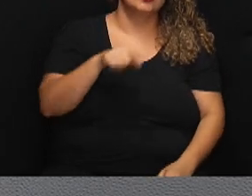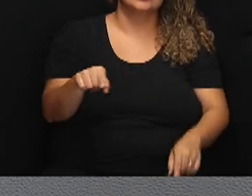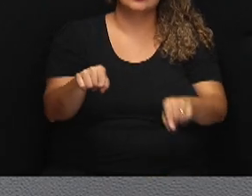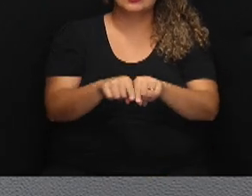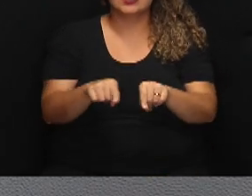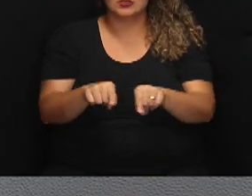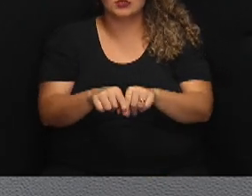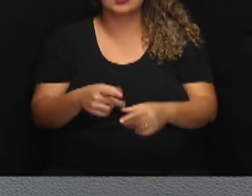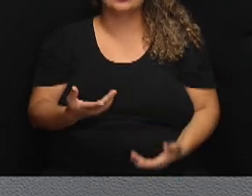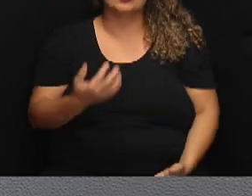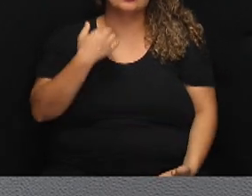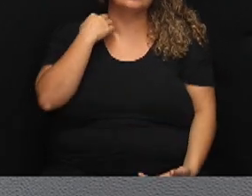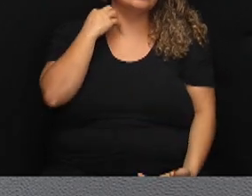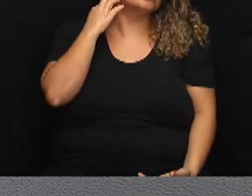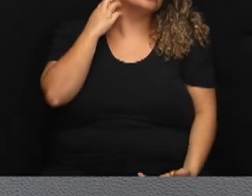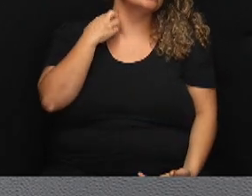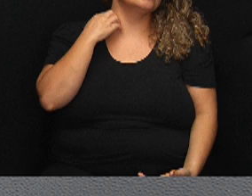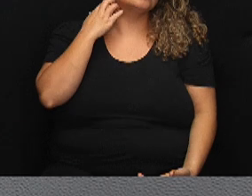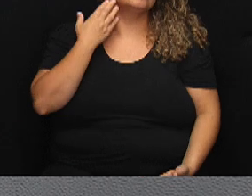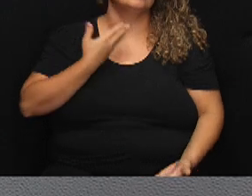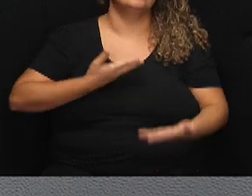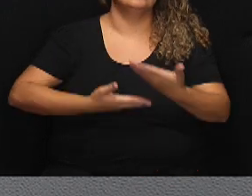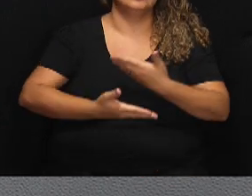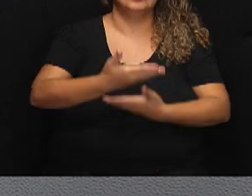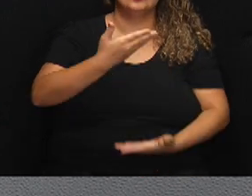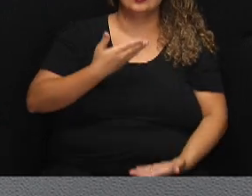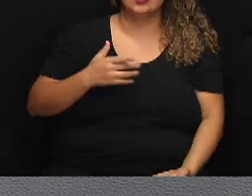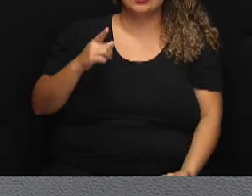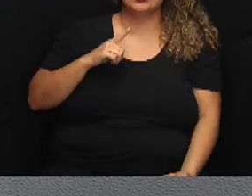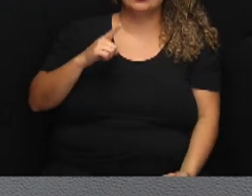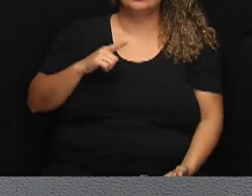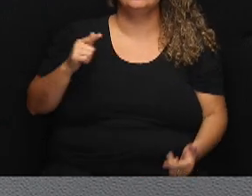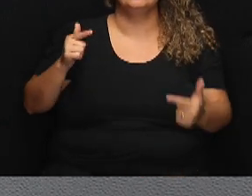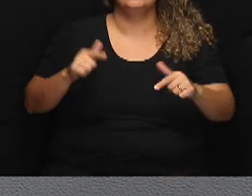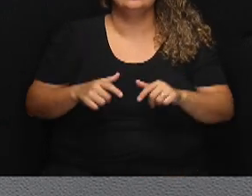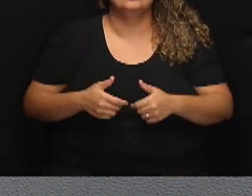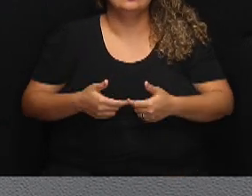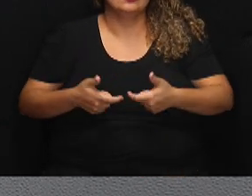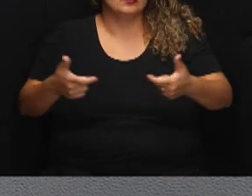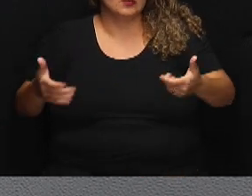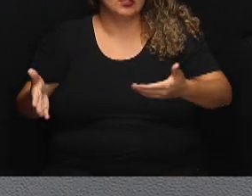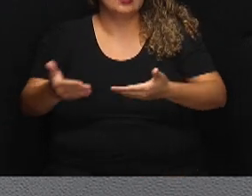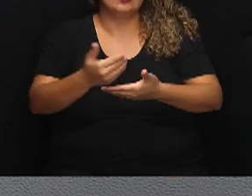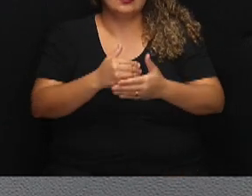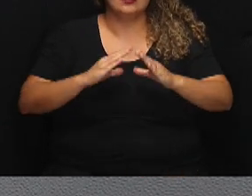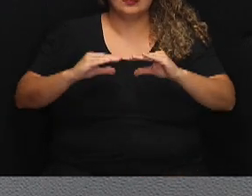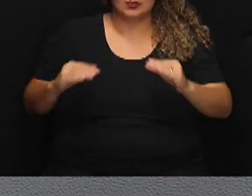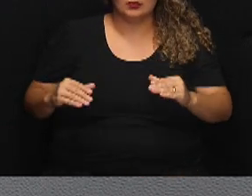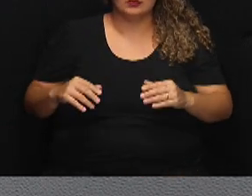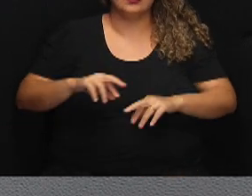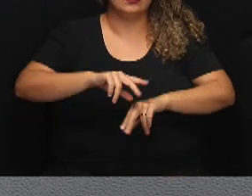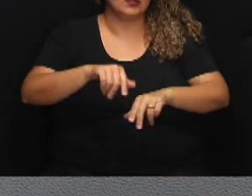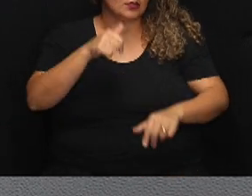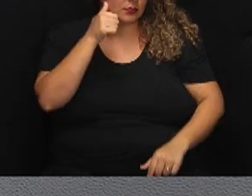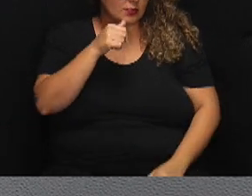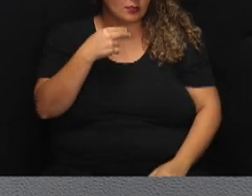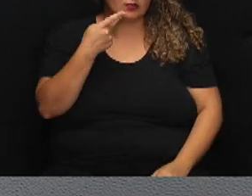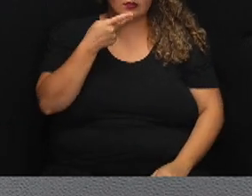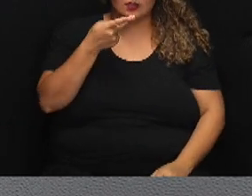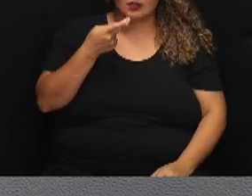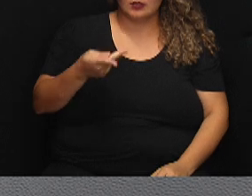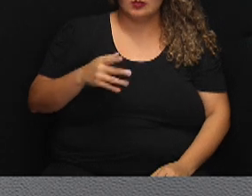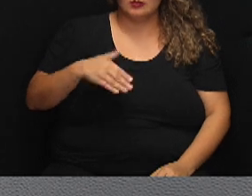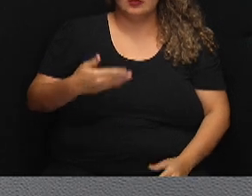ter uma troca, né? Que a gente consiga ter um espaço mais acolhedor. Muitas mulheres relatam da dificuldade de quando chegam